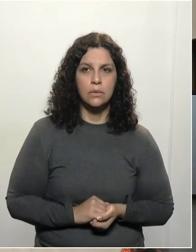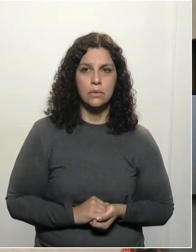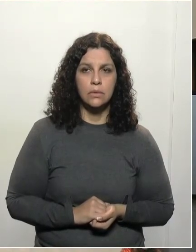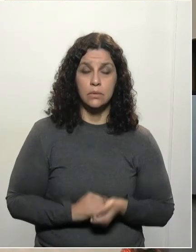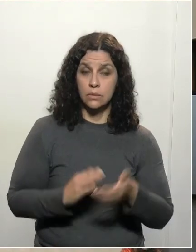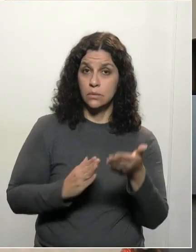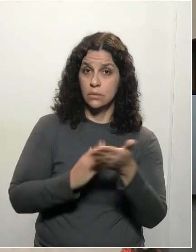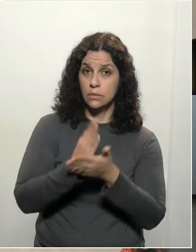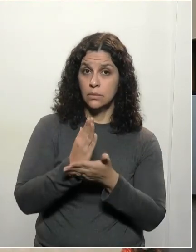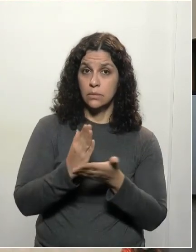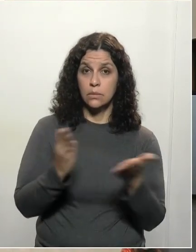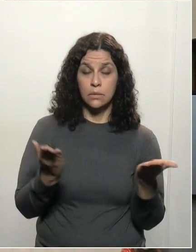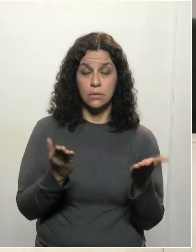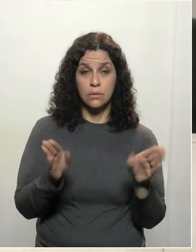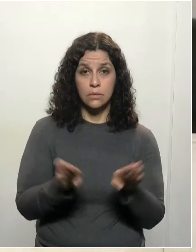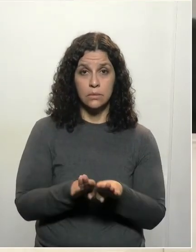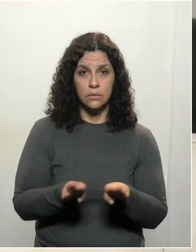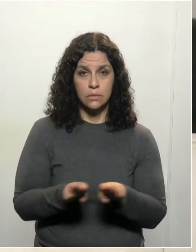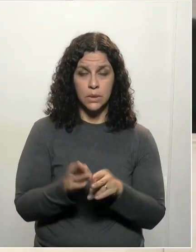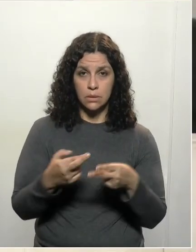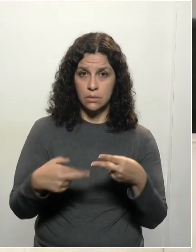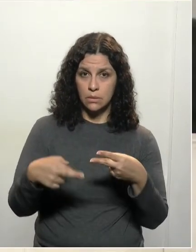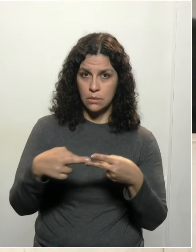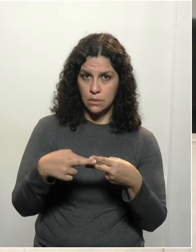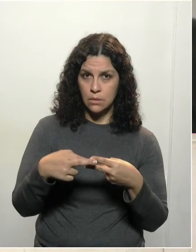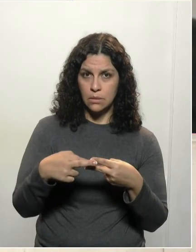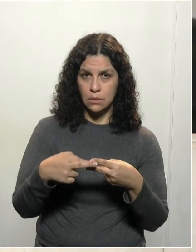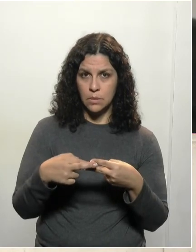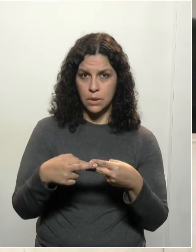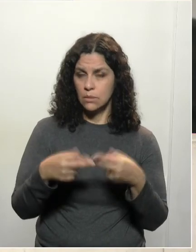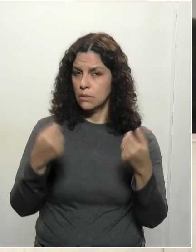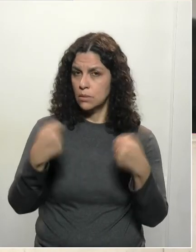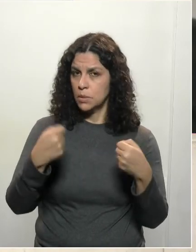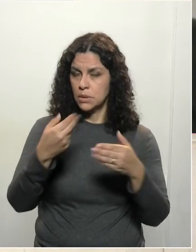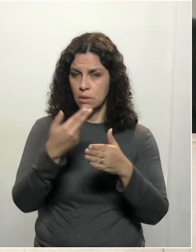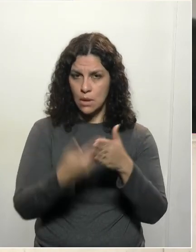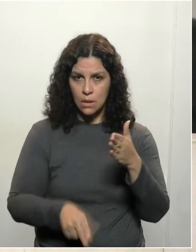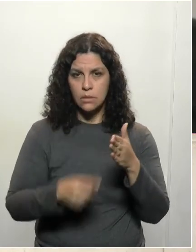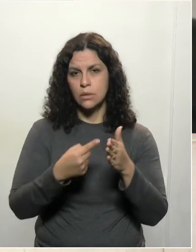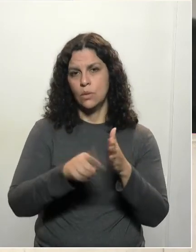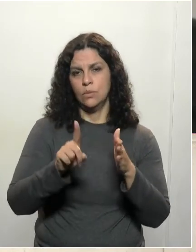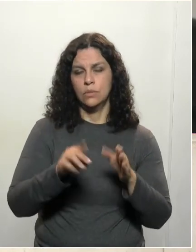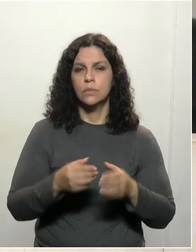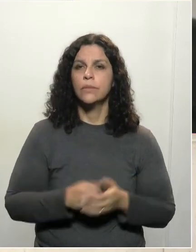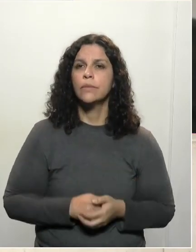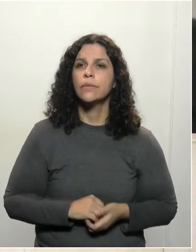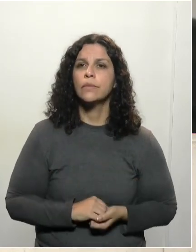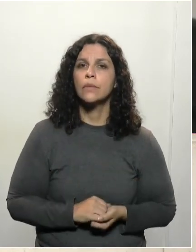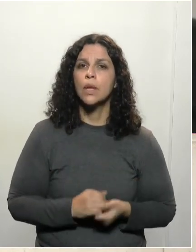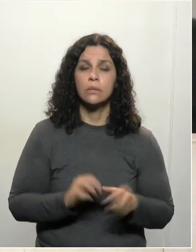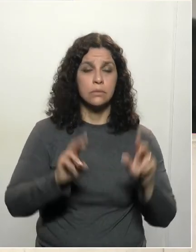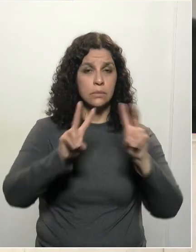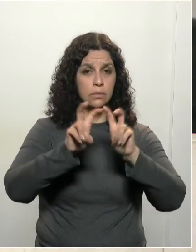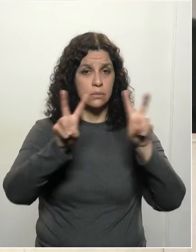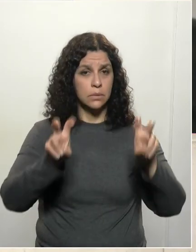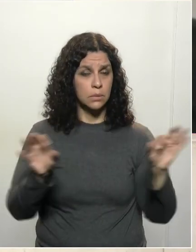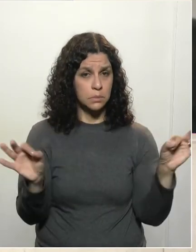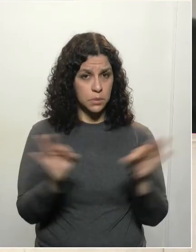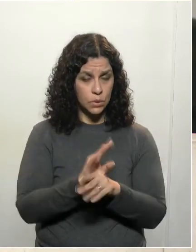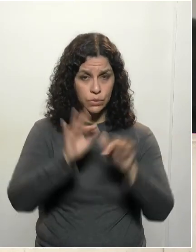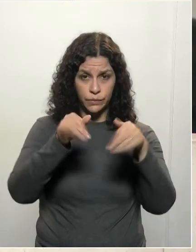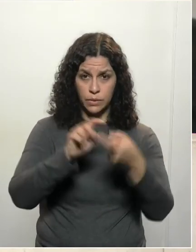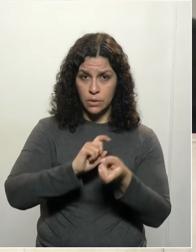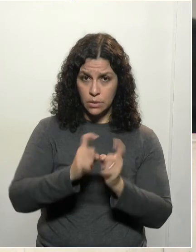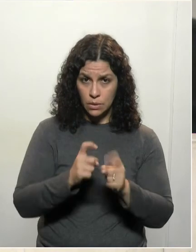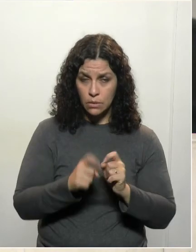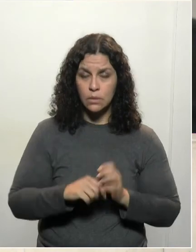Está aprovado o requerimento de dispensa de redação final. Nada mais havendo a ser tratado, encerro